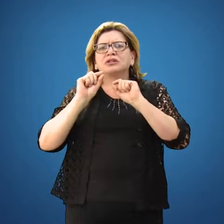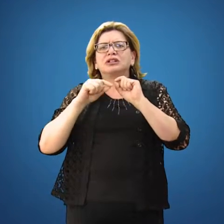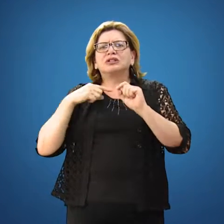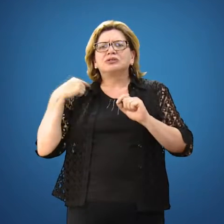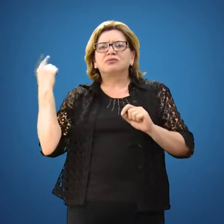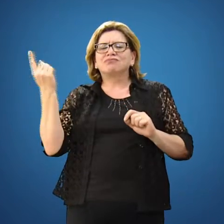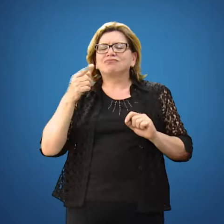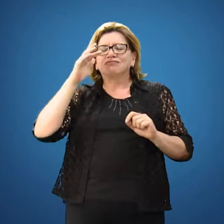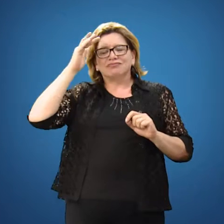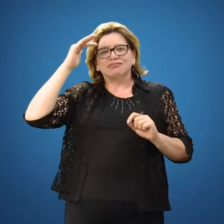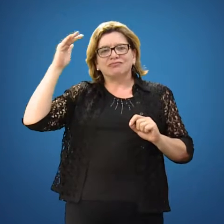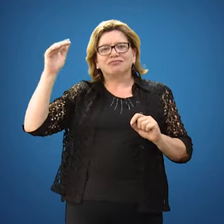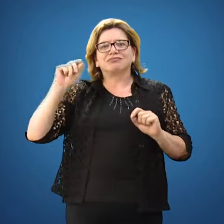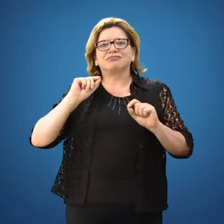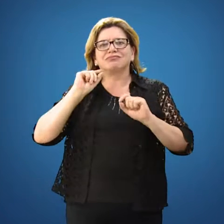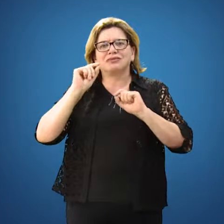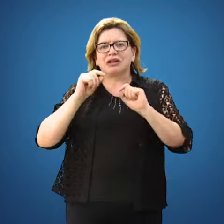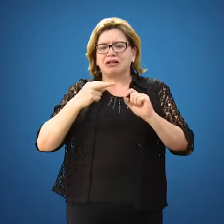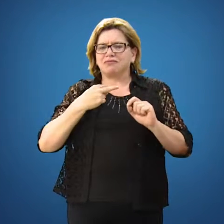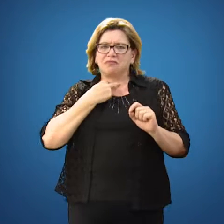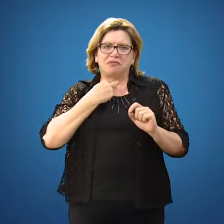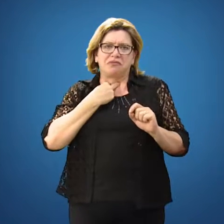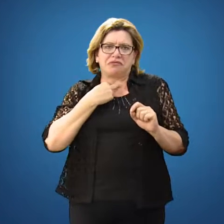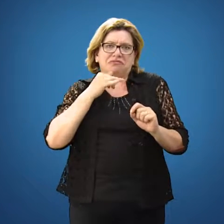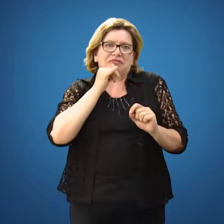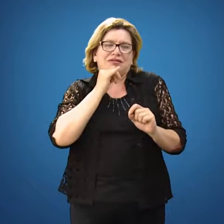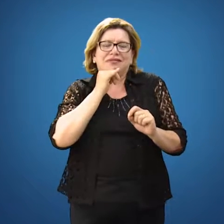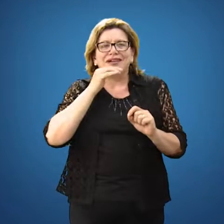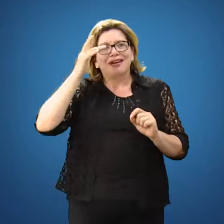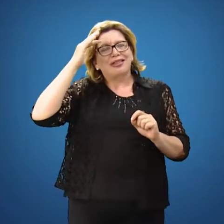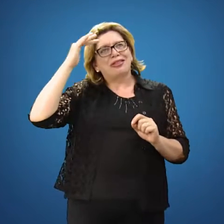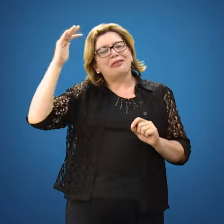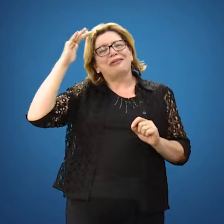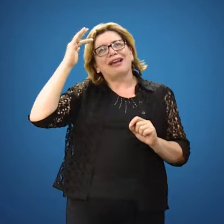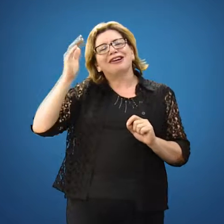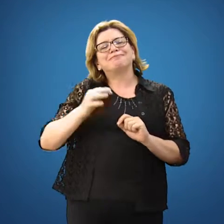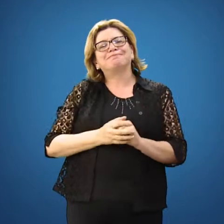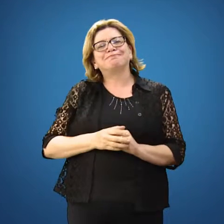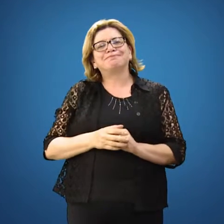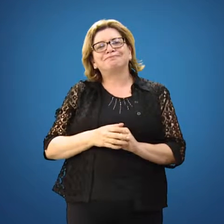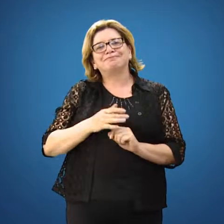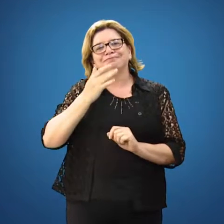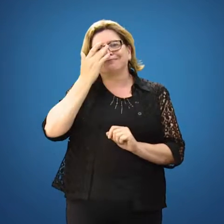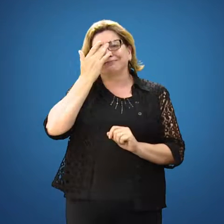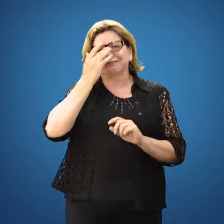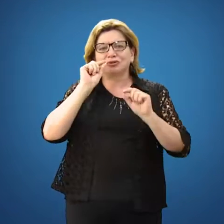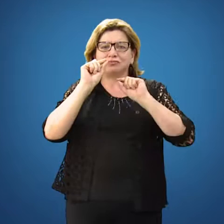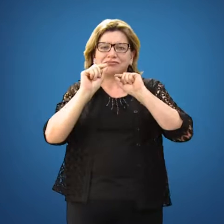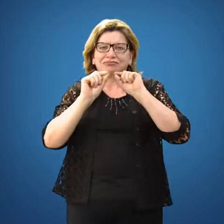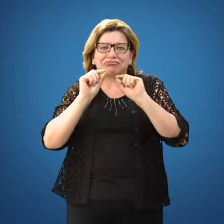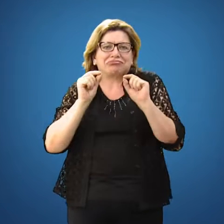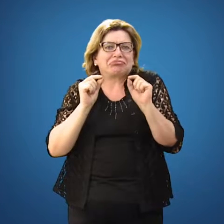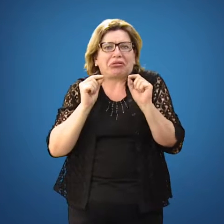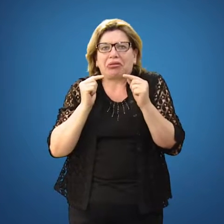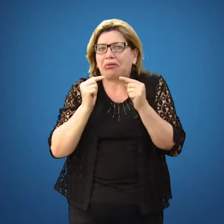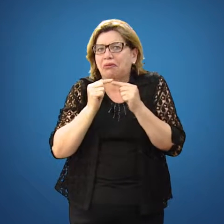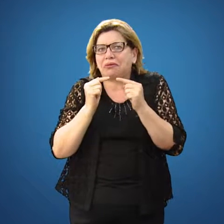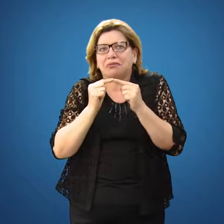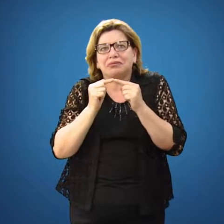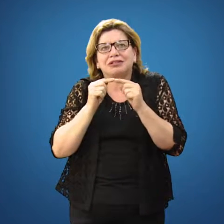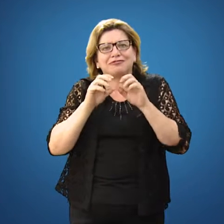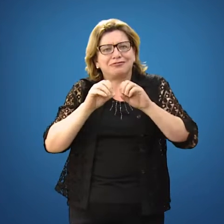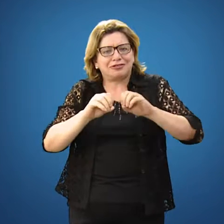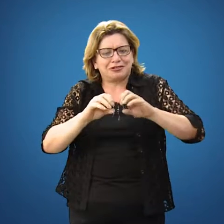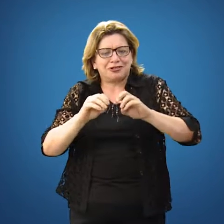nós sonhamos. Então, eu não posso, por exemplo, sonhar sobre algo relacionado à